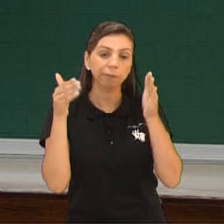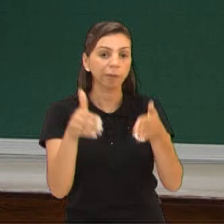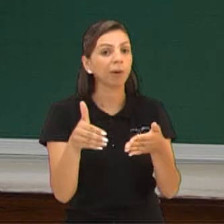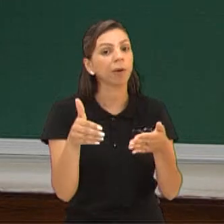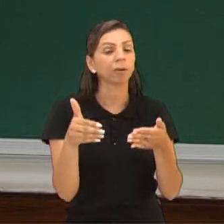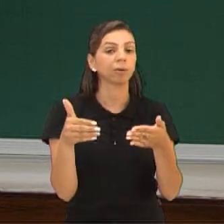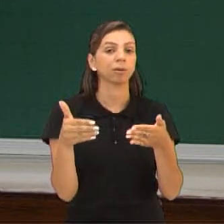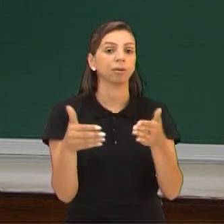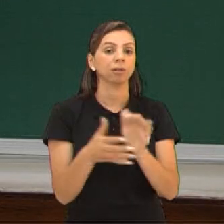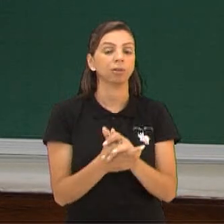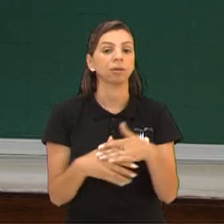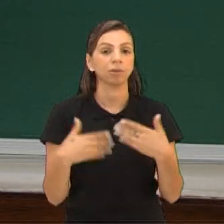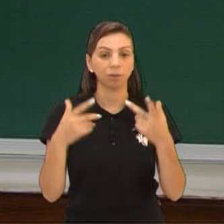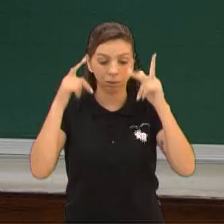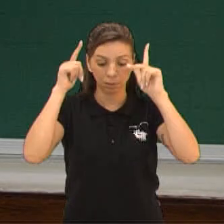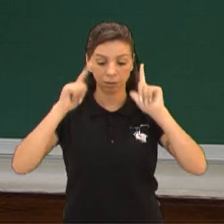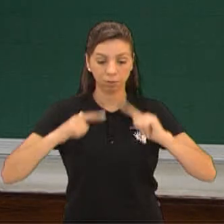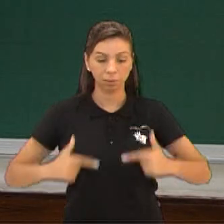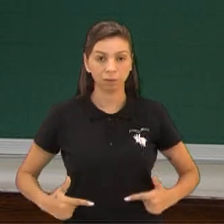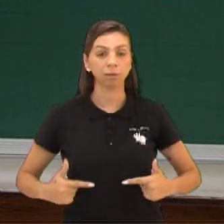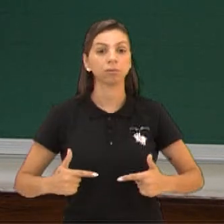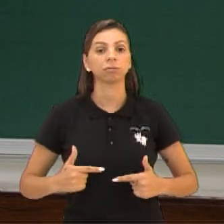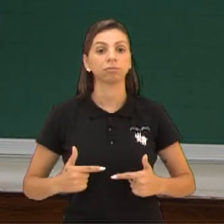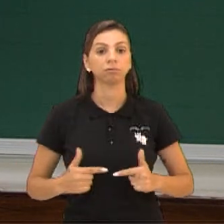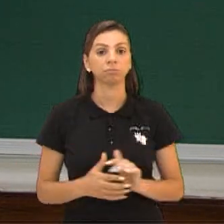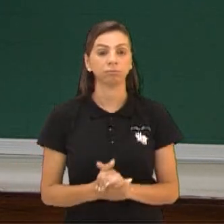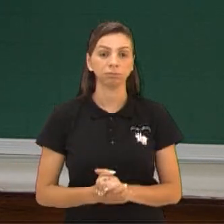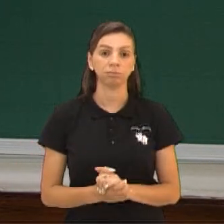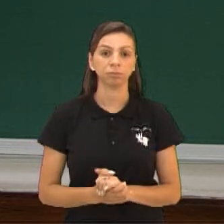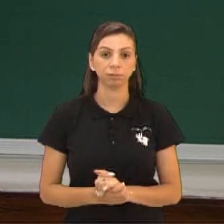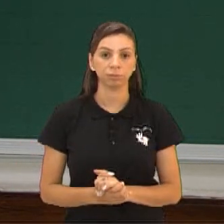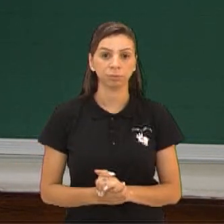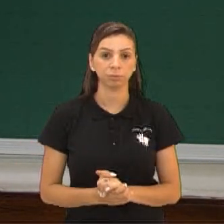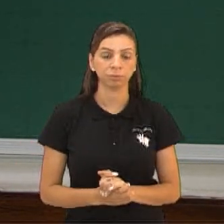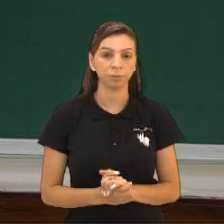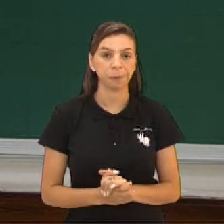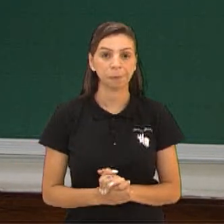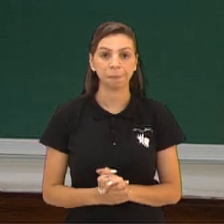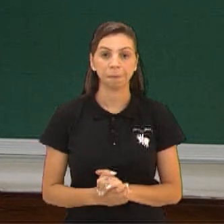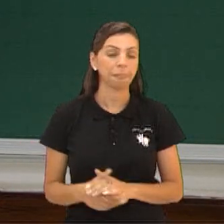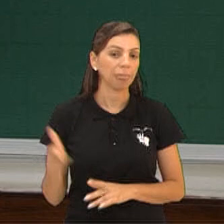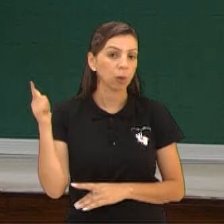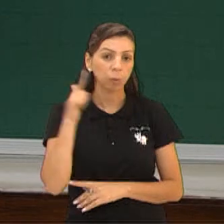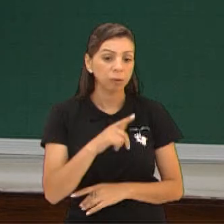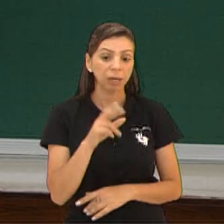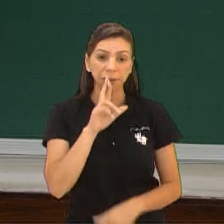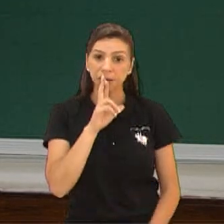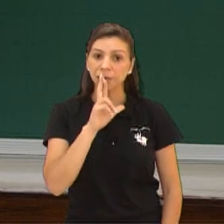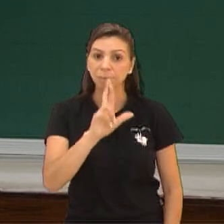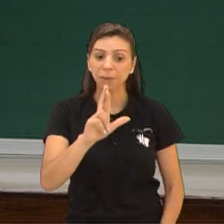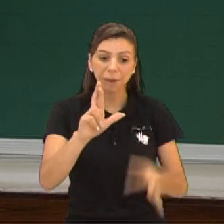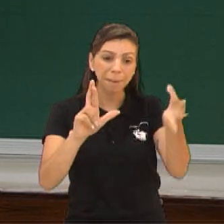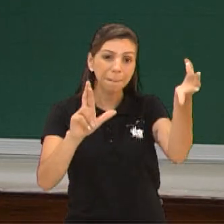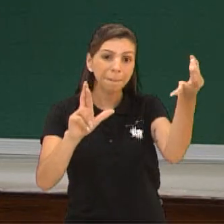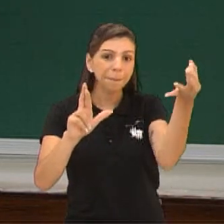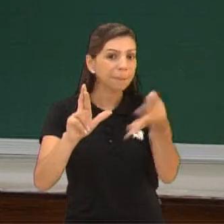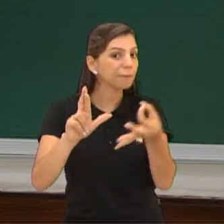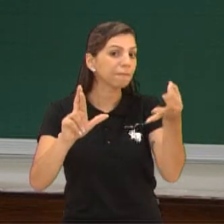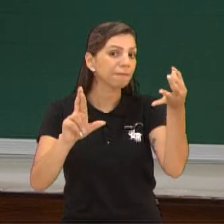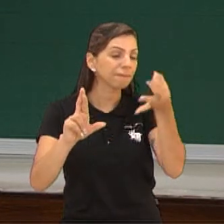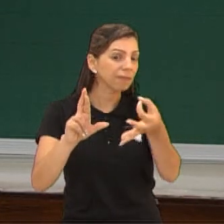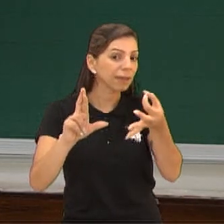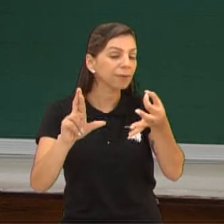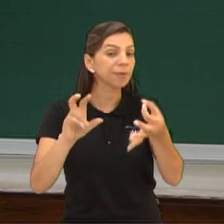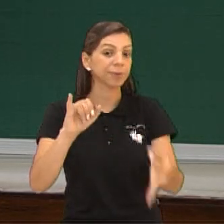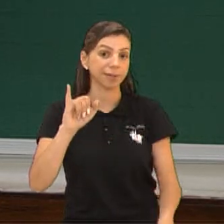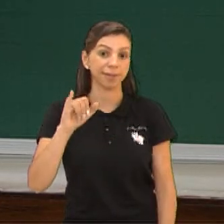se dedicar, dado que a nossa estrutura, ela não consegue dizer exatamente essa pergunta da existência